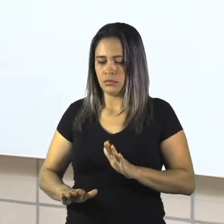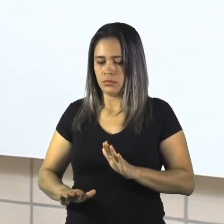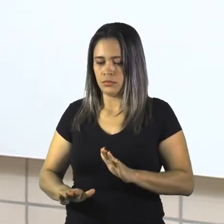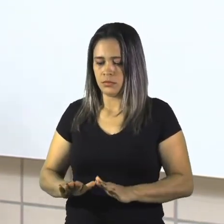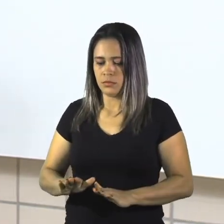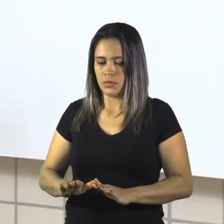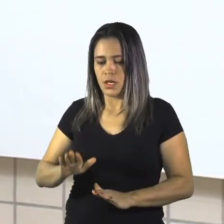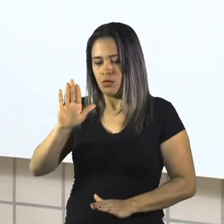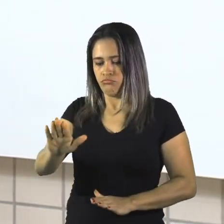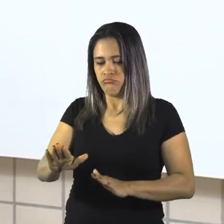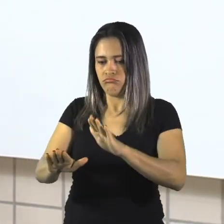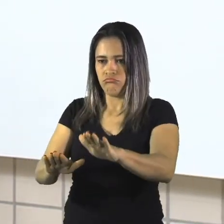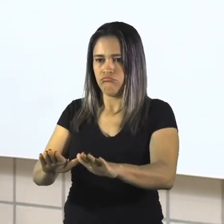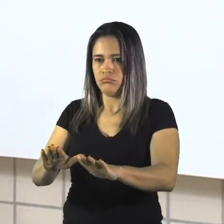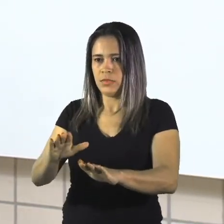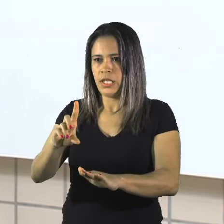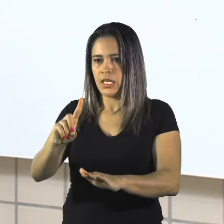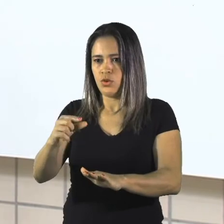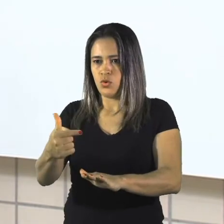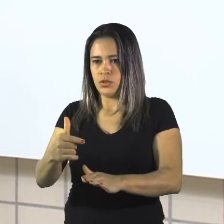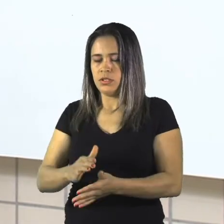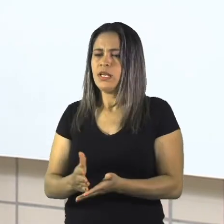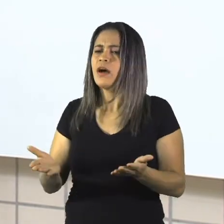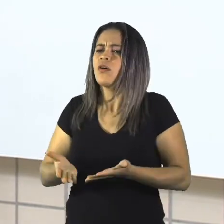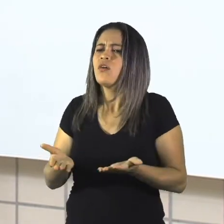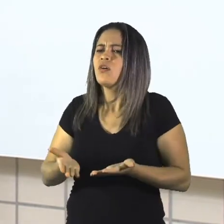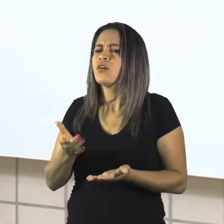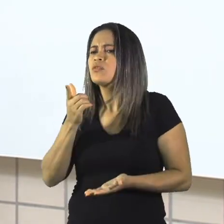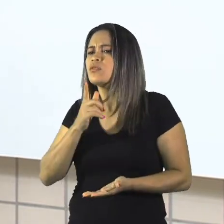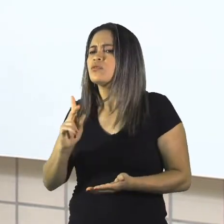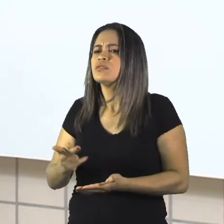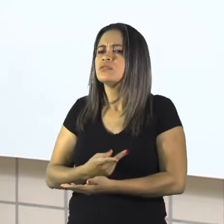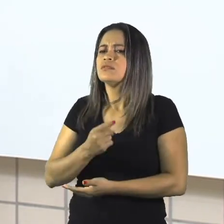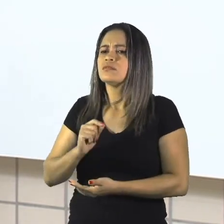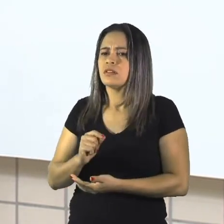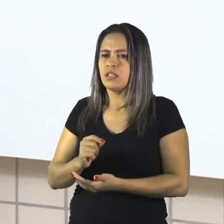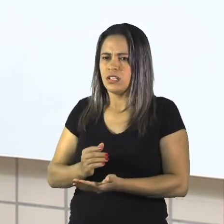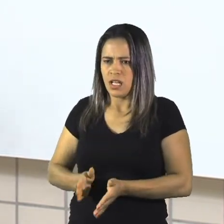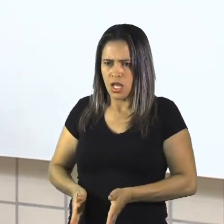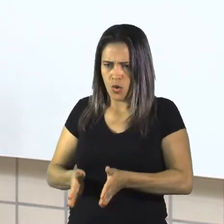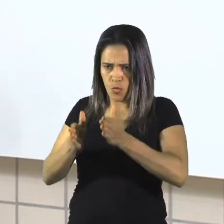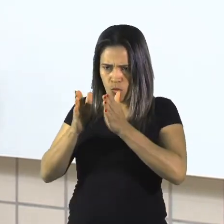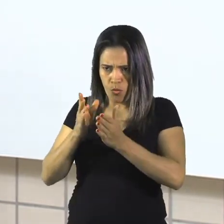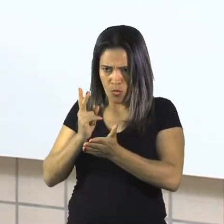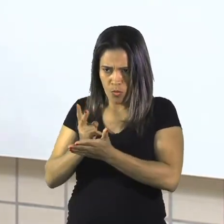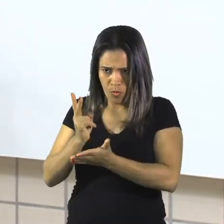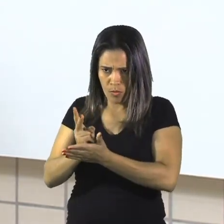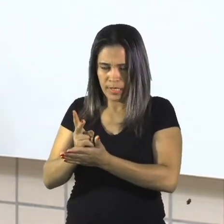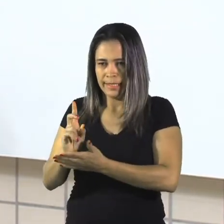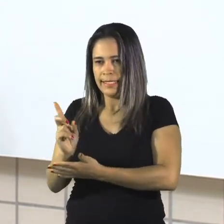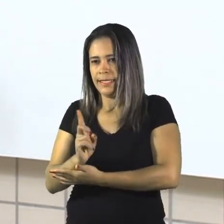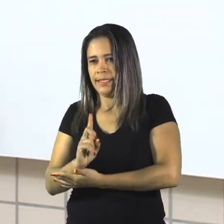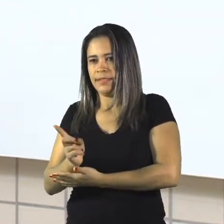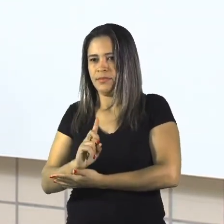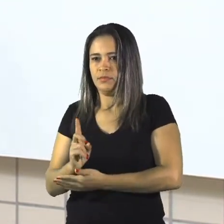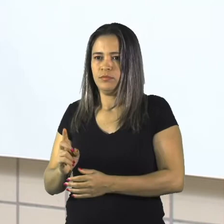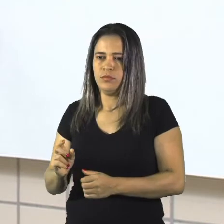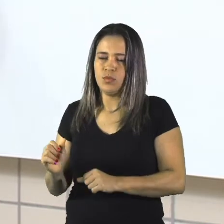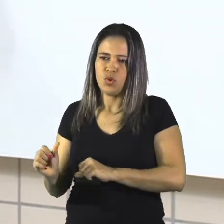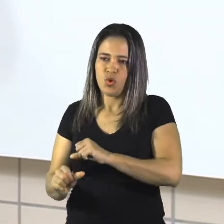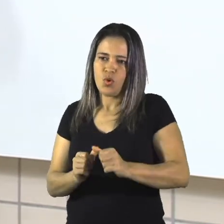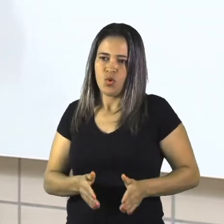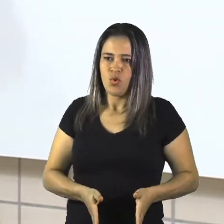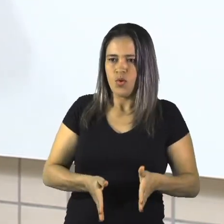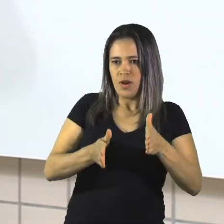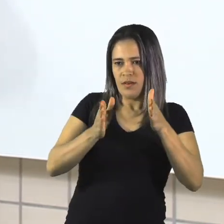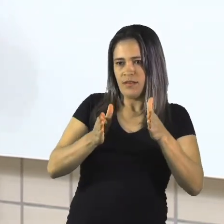sujo de lama, beleza? E agora, o que aconteceu? Ele continuou na mesma coluna? Não, né? Ele mudou de coluna, agora ele está